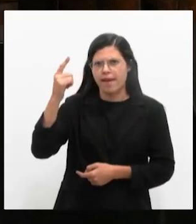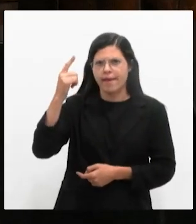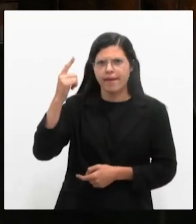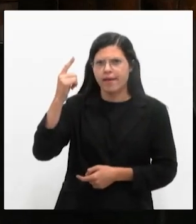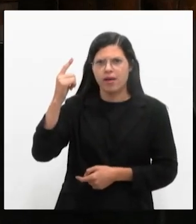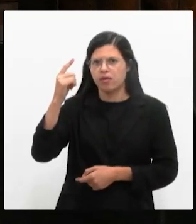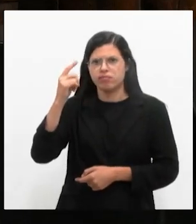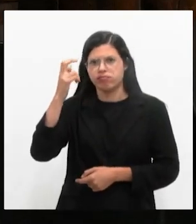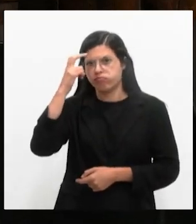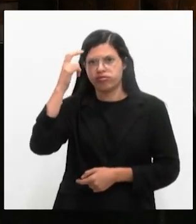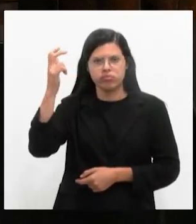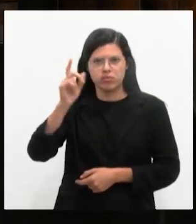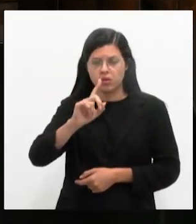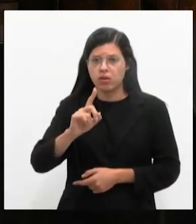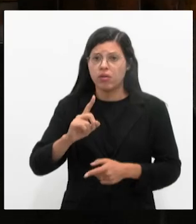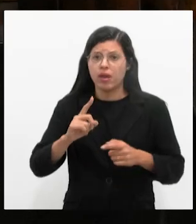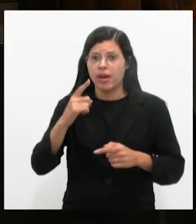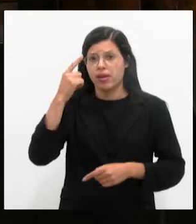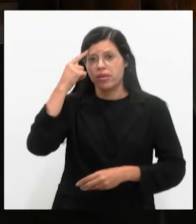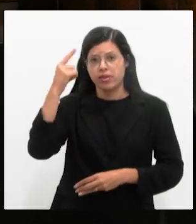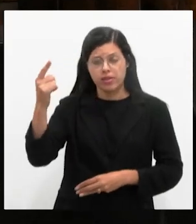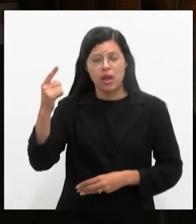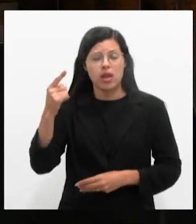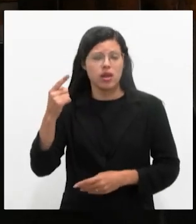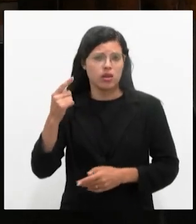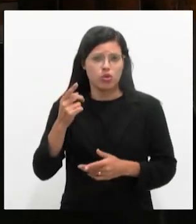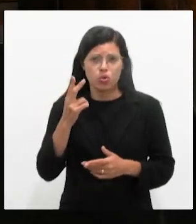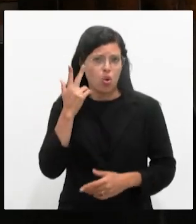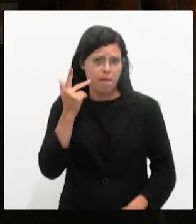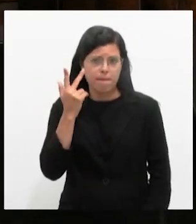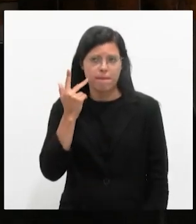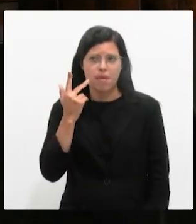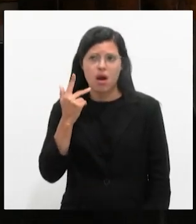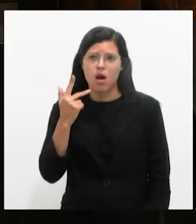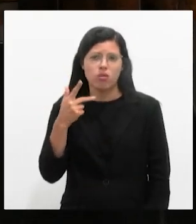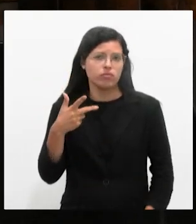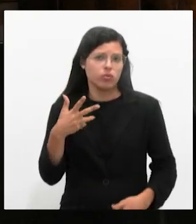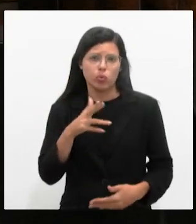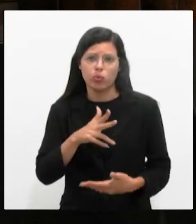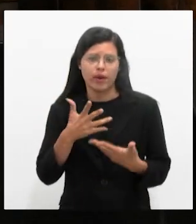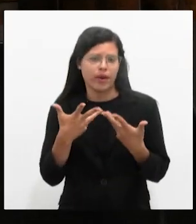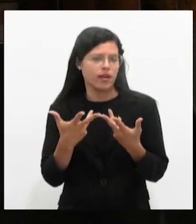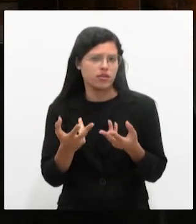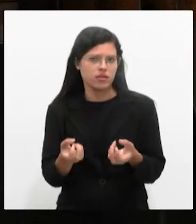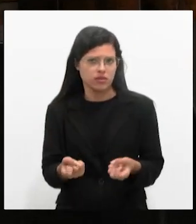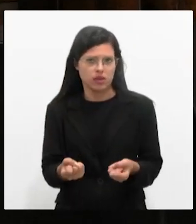São as ideias mais corriqueiras que tem, não são adotadas